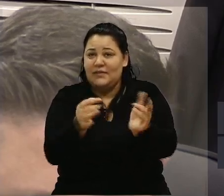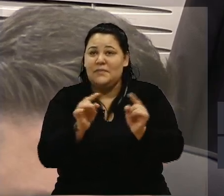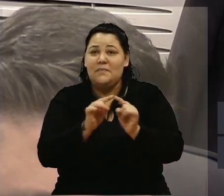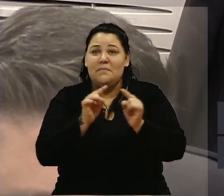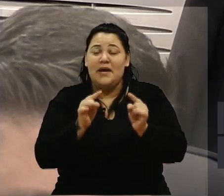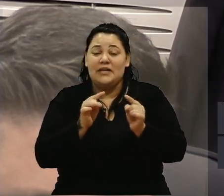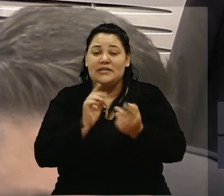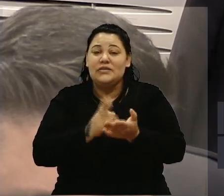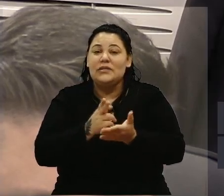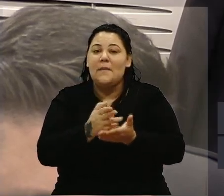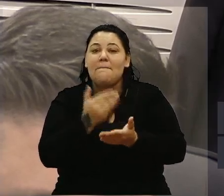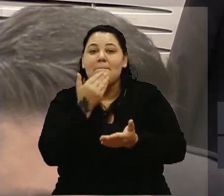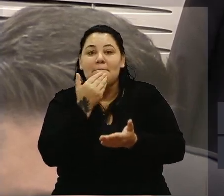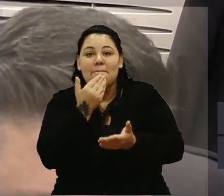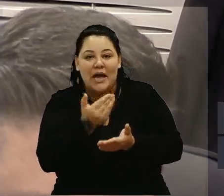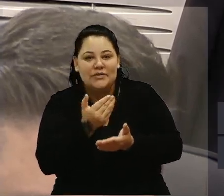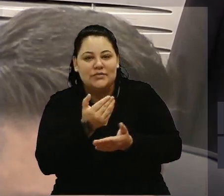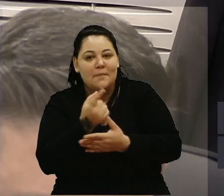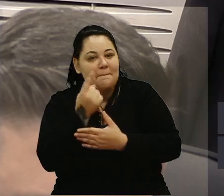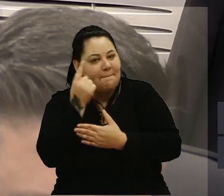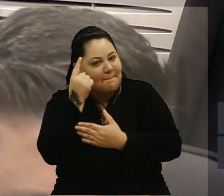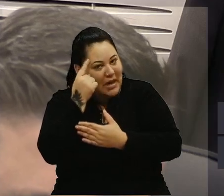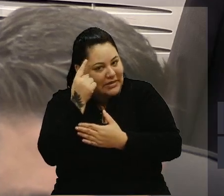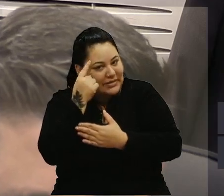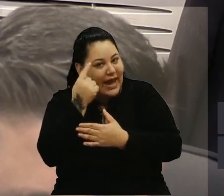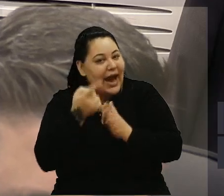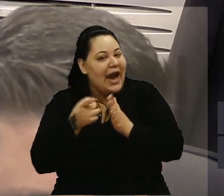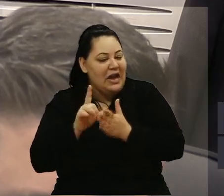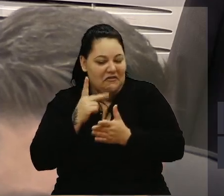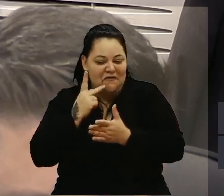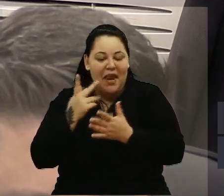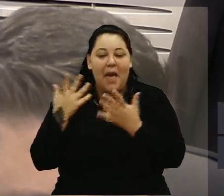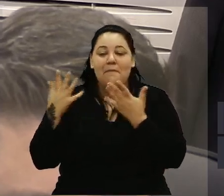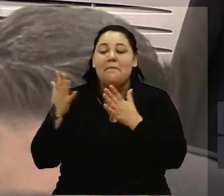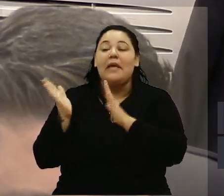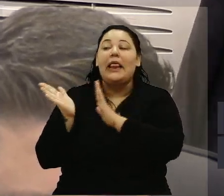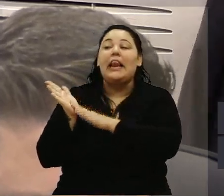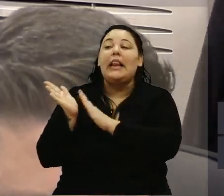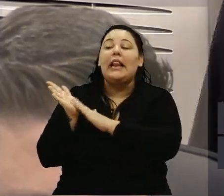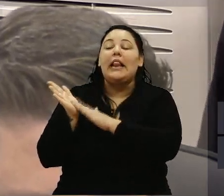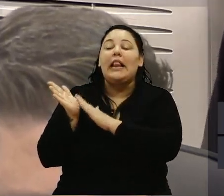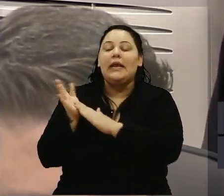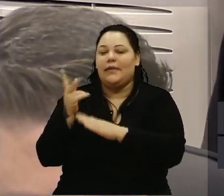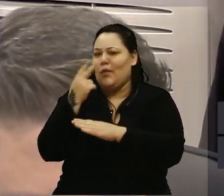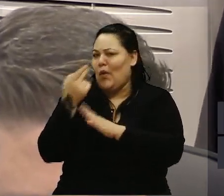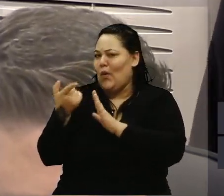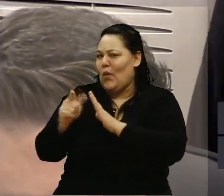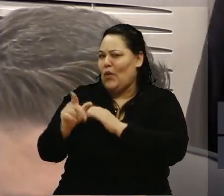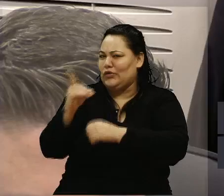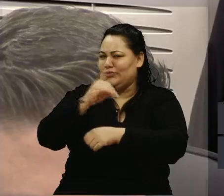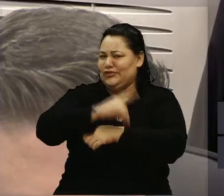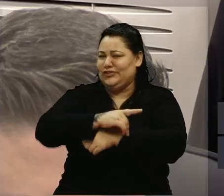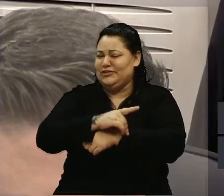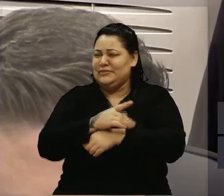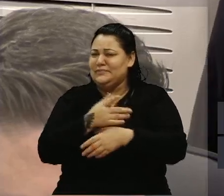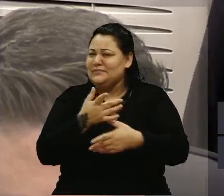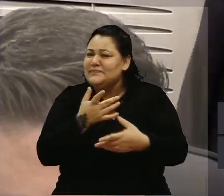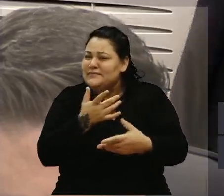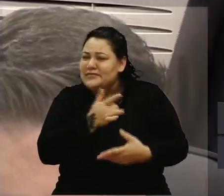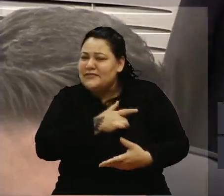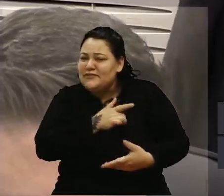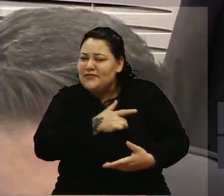sempre peço reflexão na hora de fazer elogios, que naquele dia ali, né... Ficou até meio descancarado e